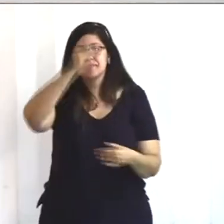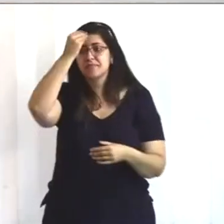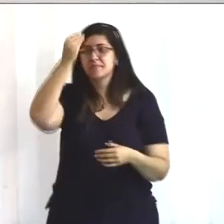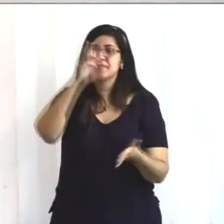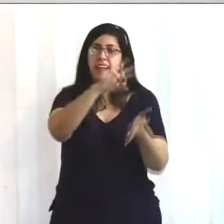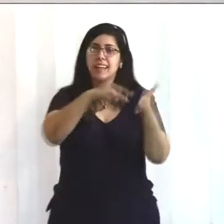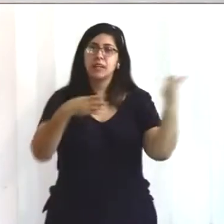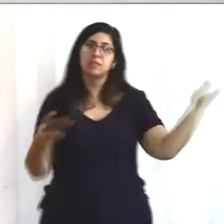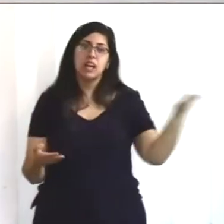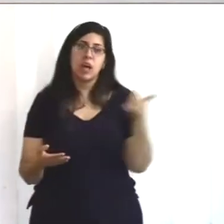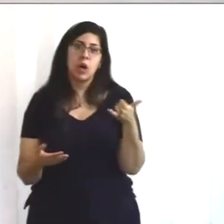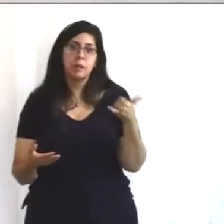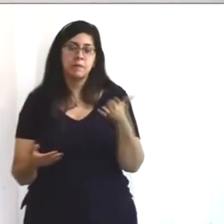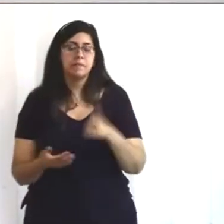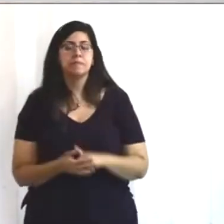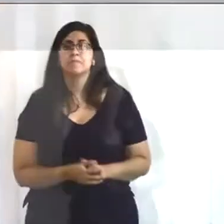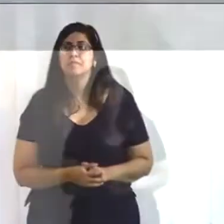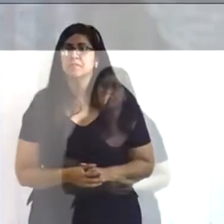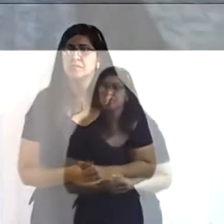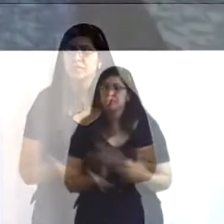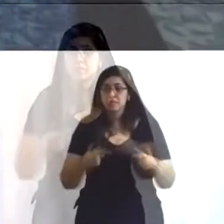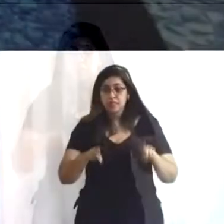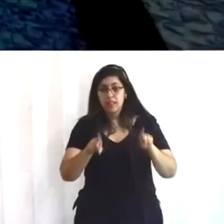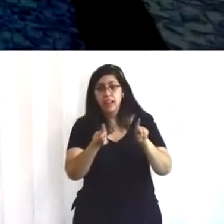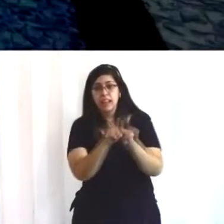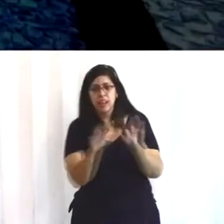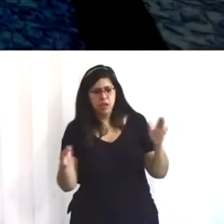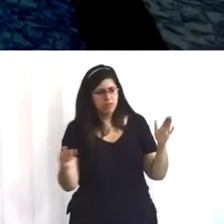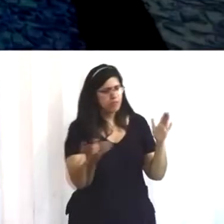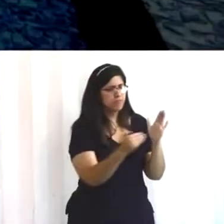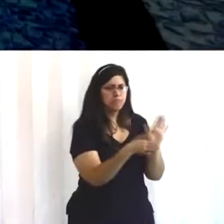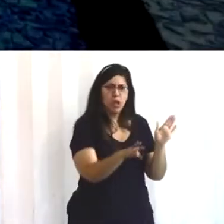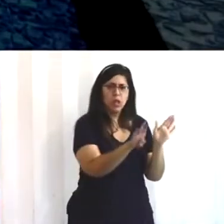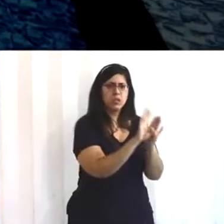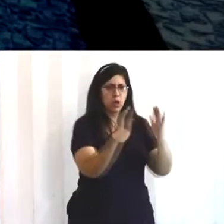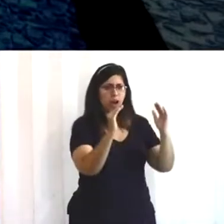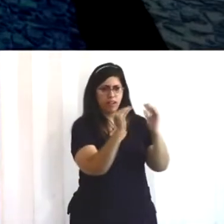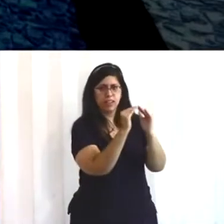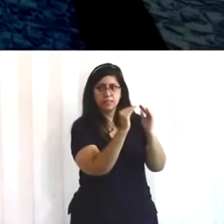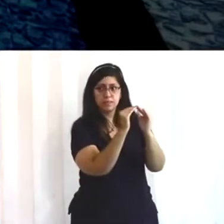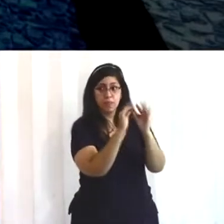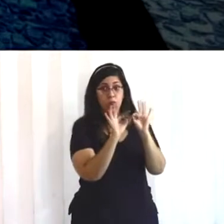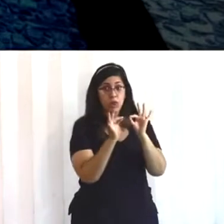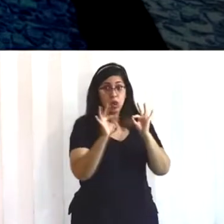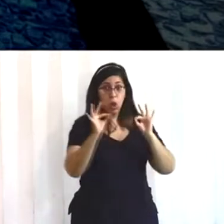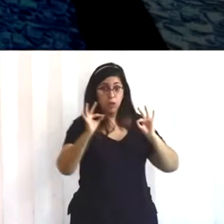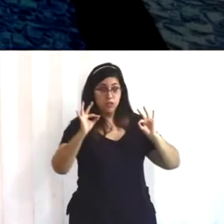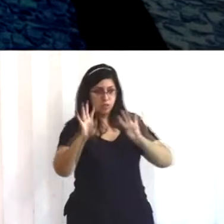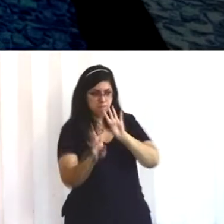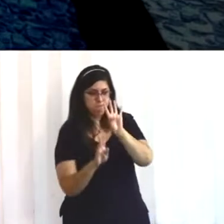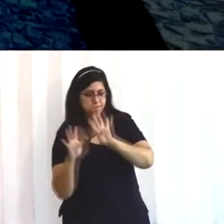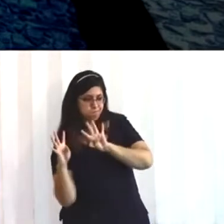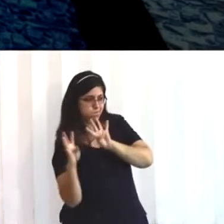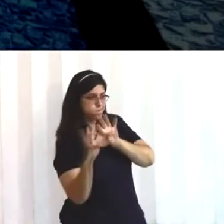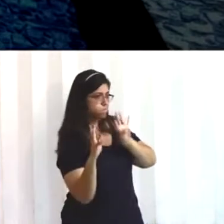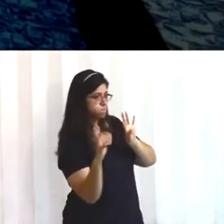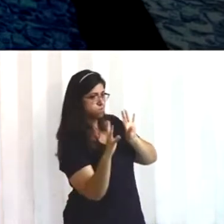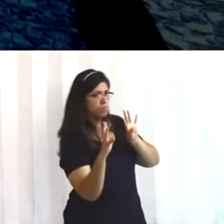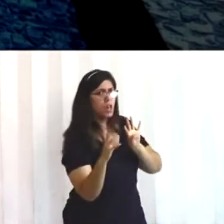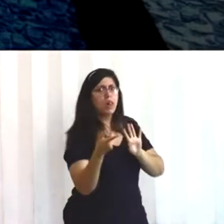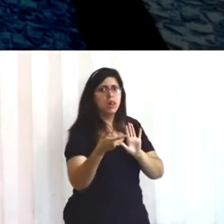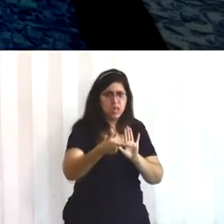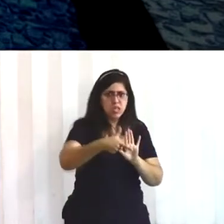o versículo 30. Então ele foi para casa. Não obstante, a multidão afluiu de novo, de tal